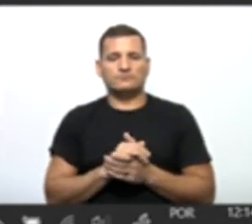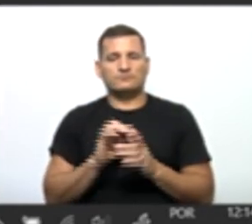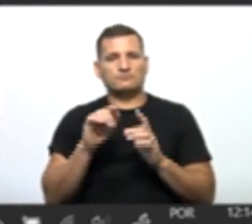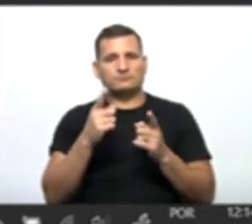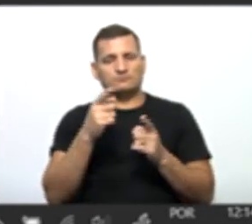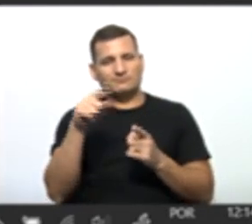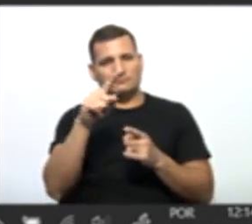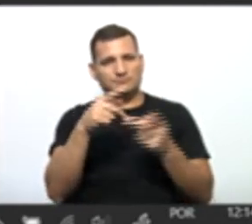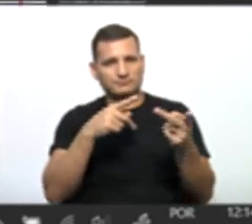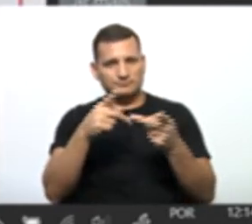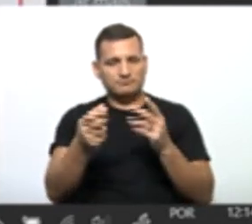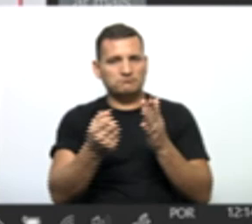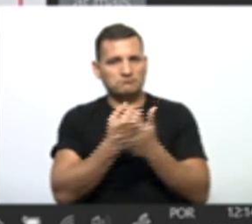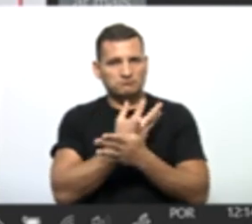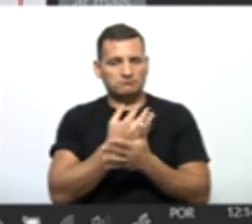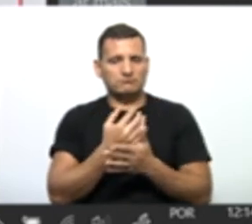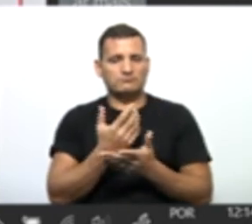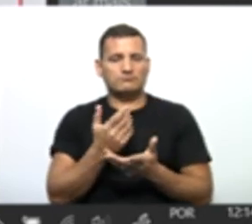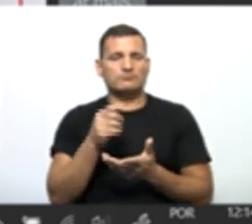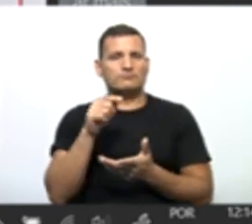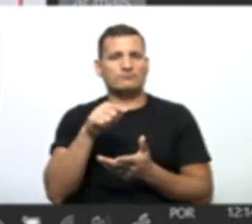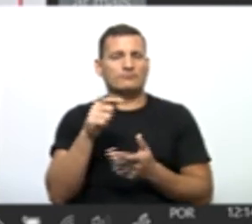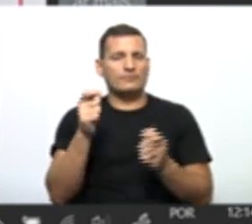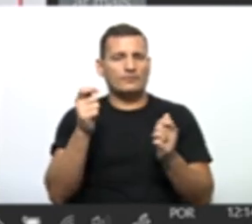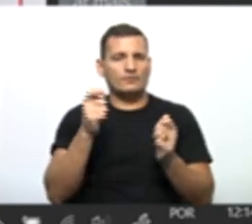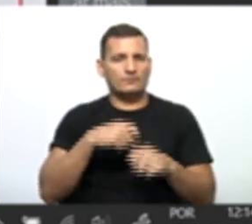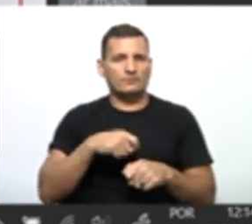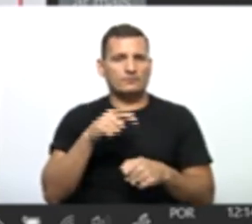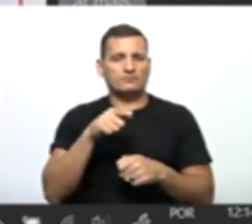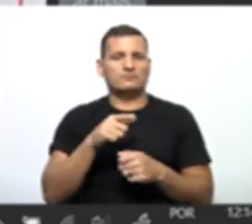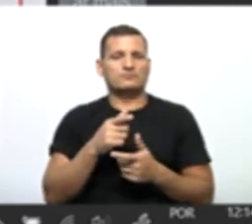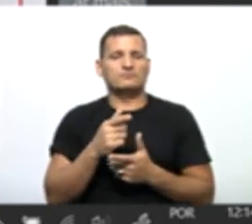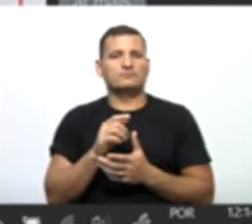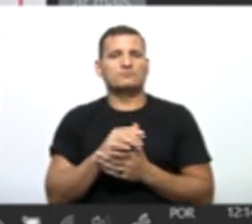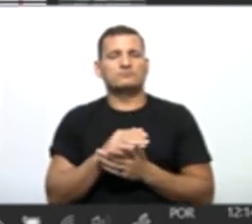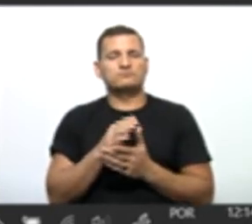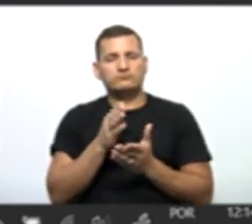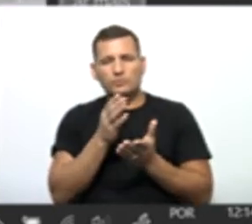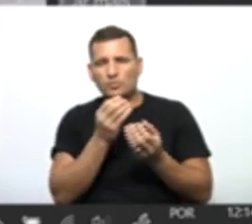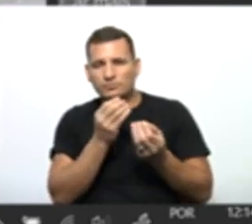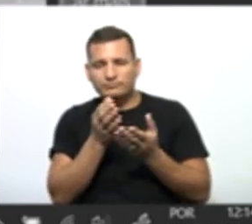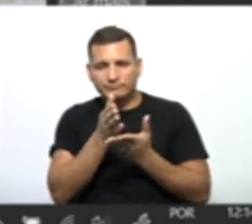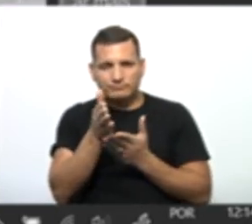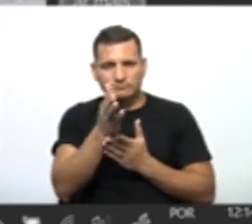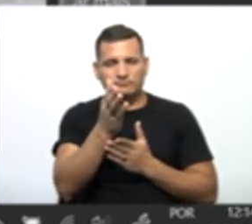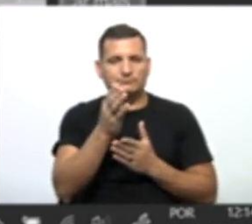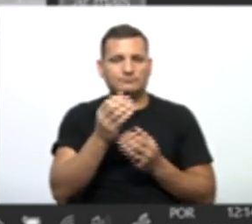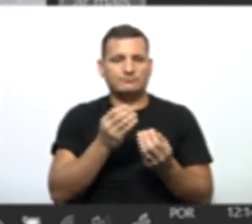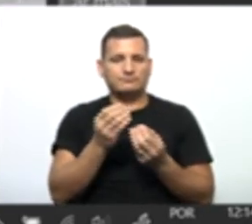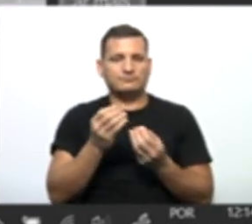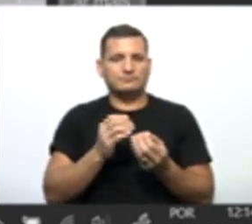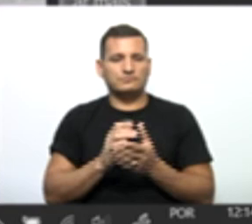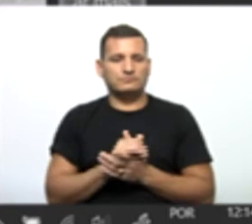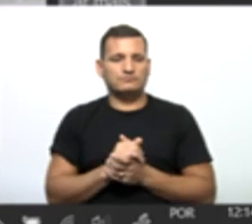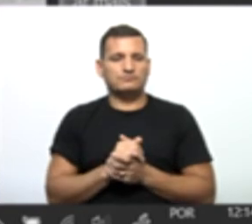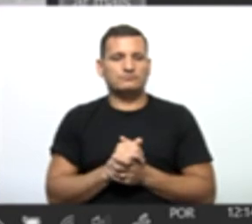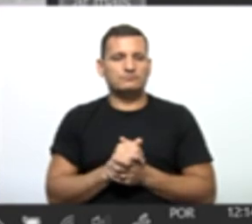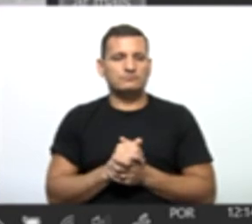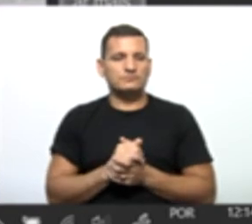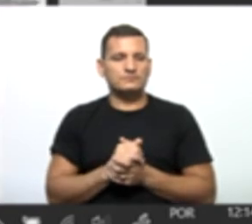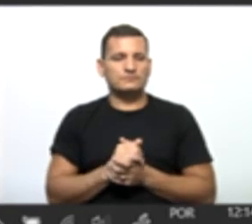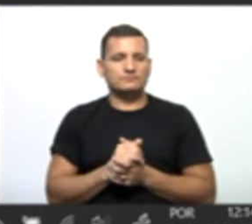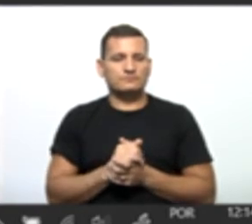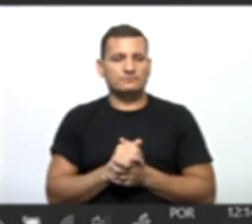vocês enviaram não dá para ter um norte do que vai ter. Olha aí.